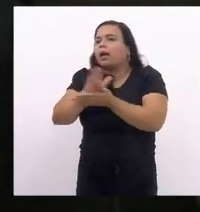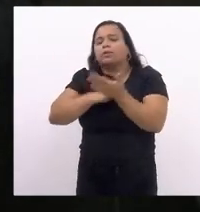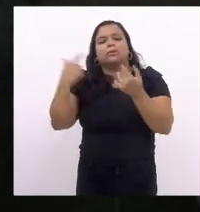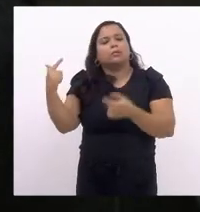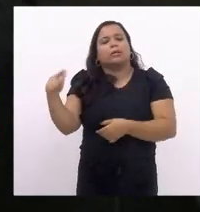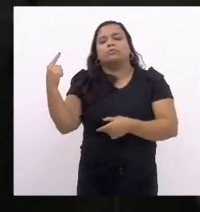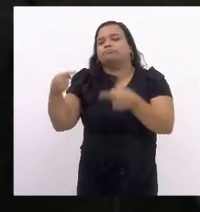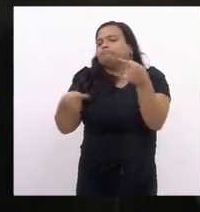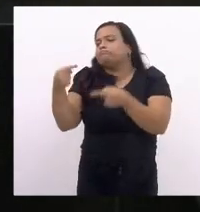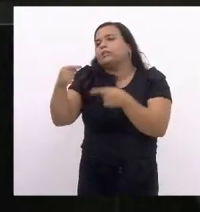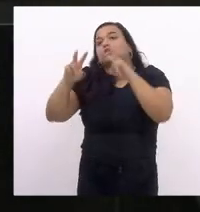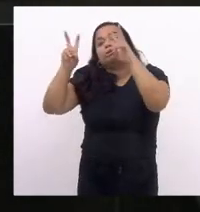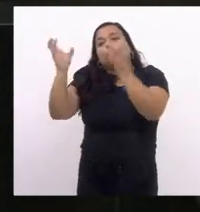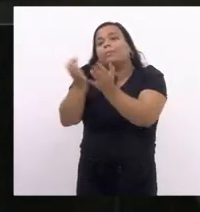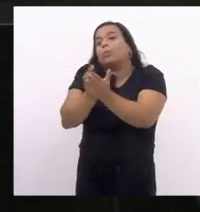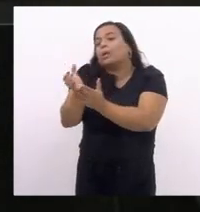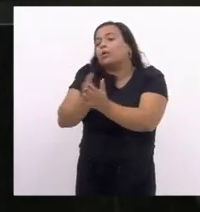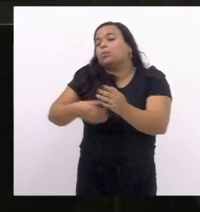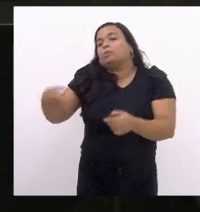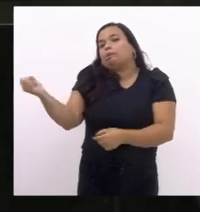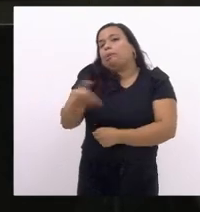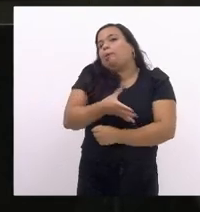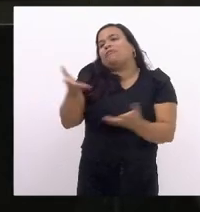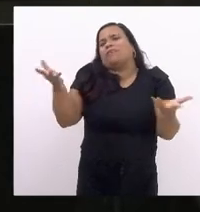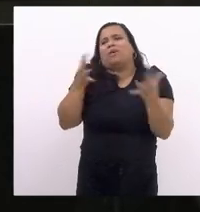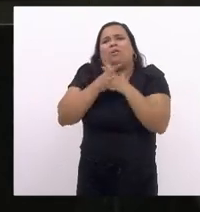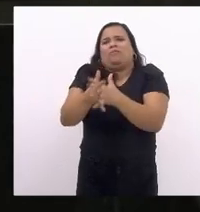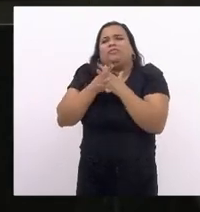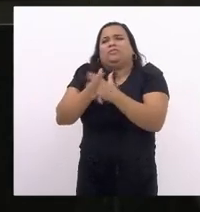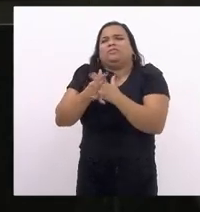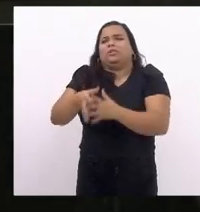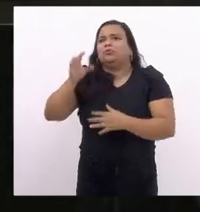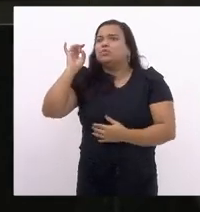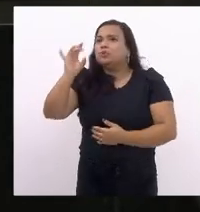sobre esse novo currículo, e agora é uma confusão generalizada.